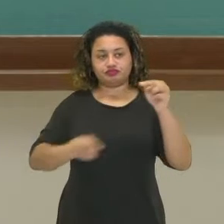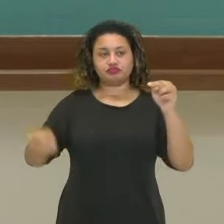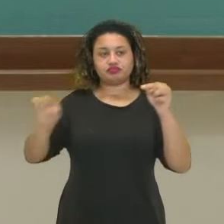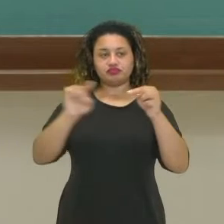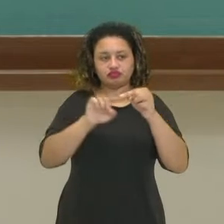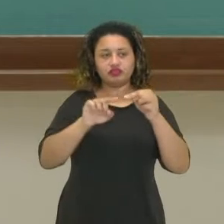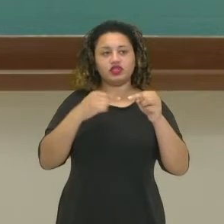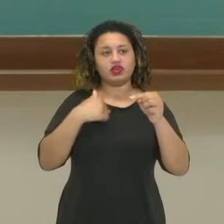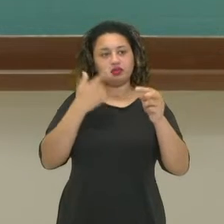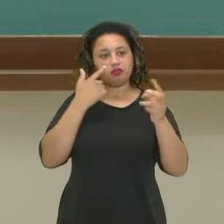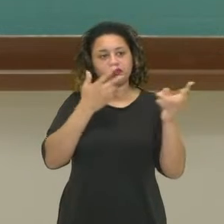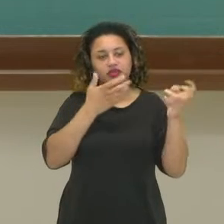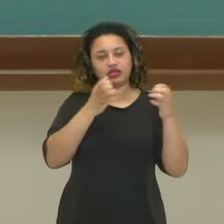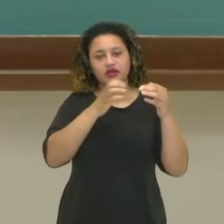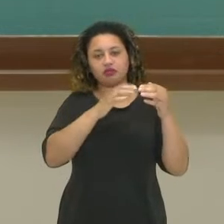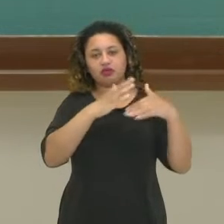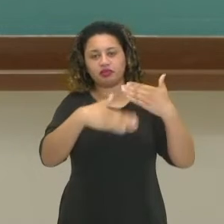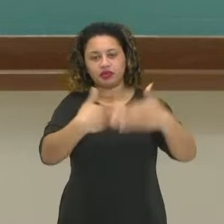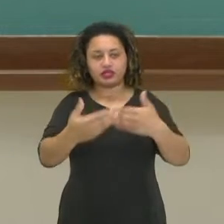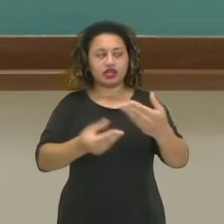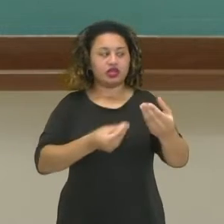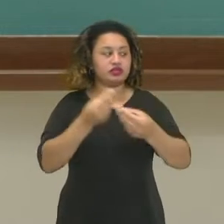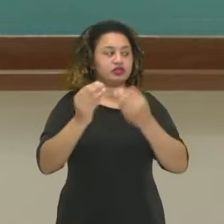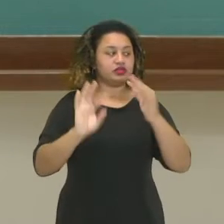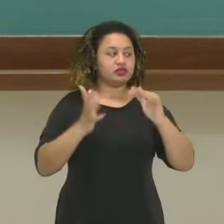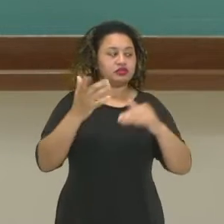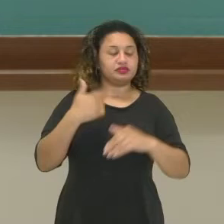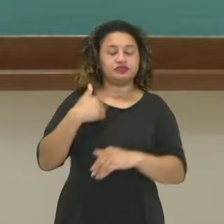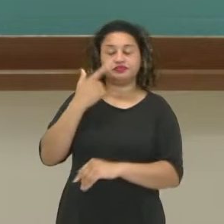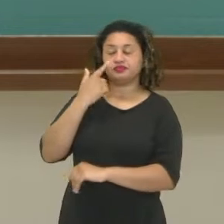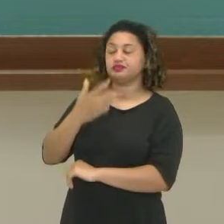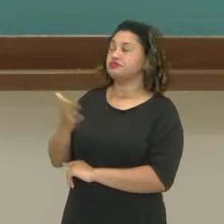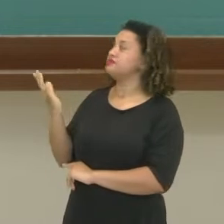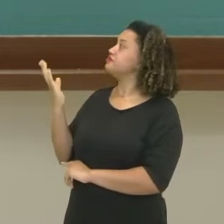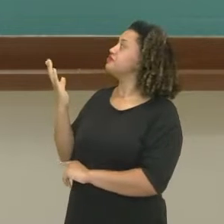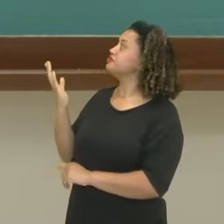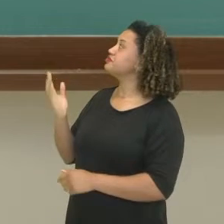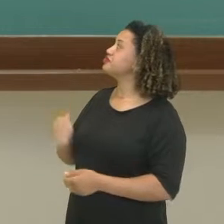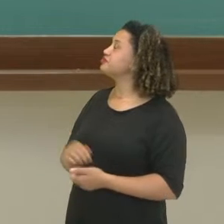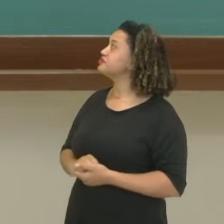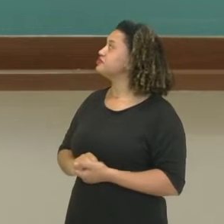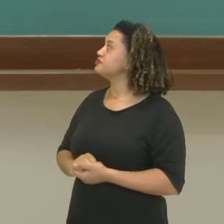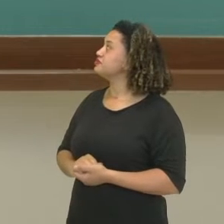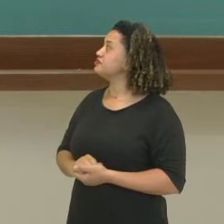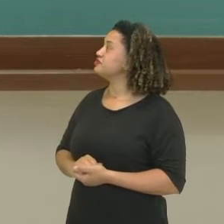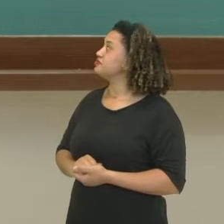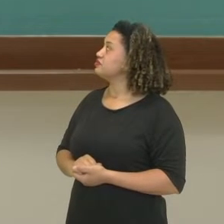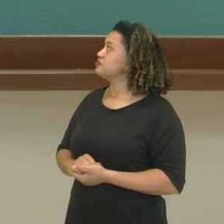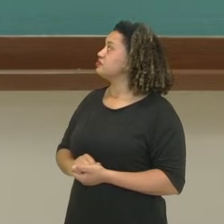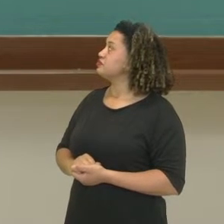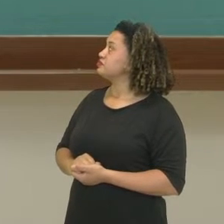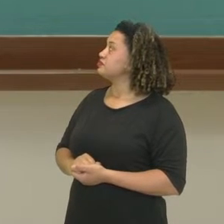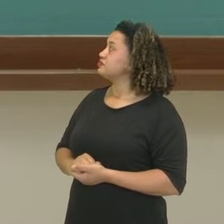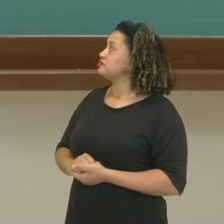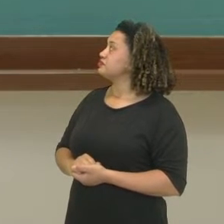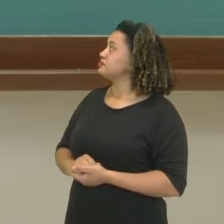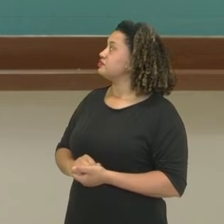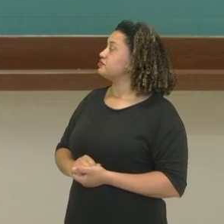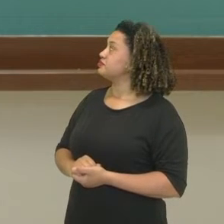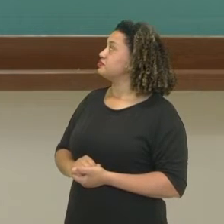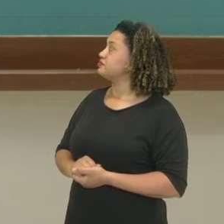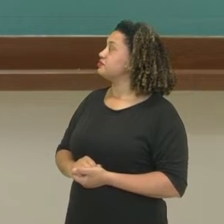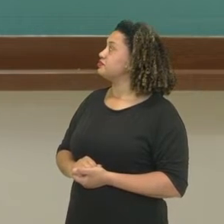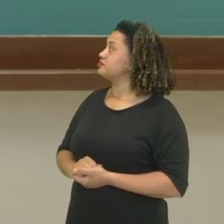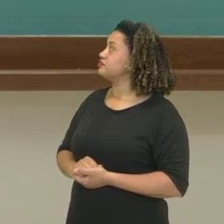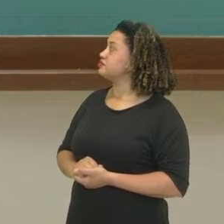veio, entrou dentro da célula, ele joga o RNA dele e também uma proteína, que é uma enzima